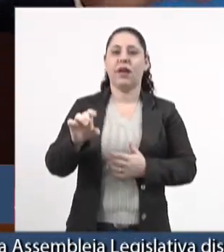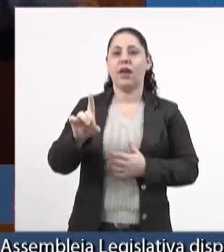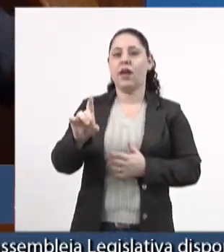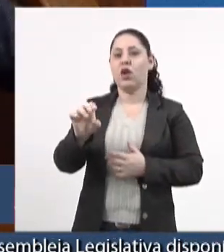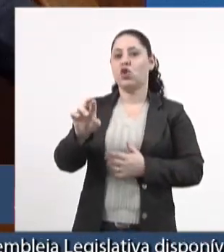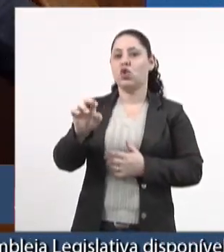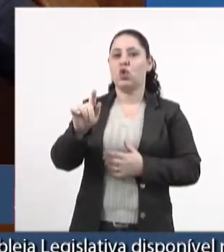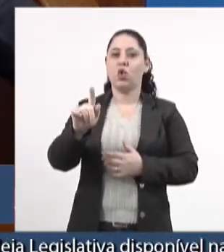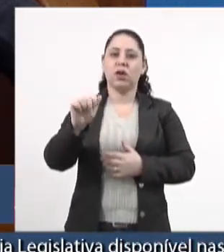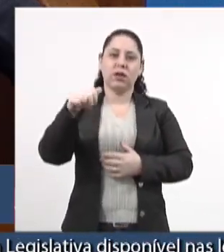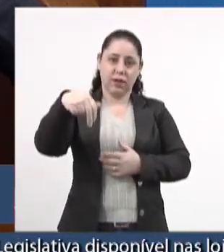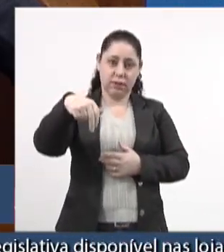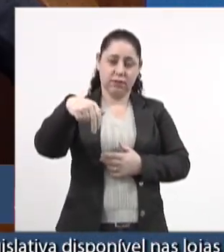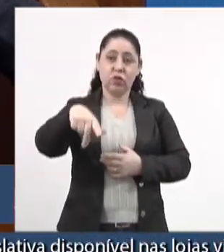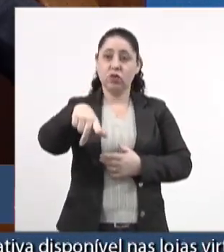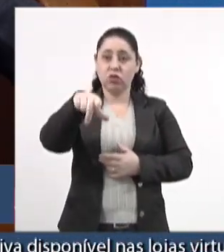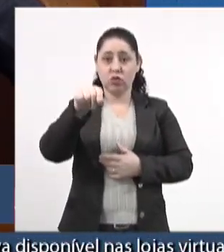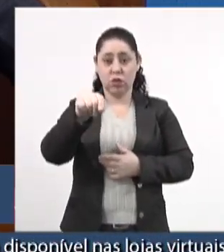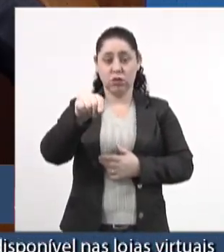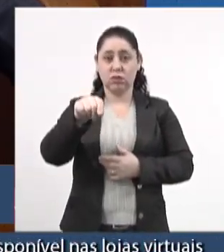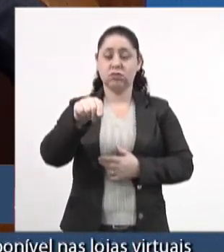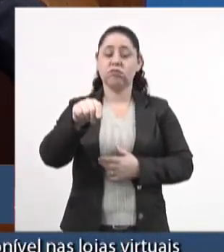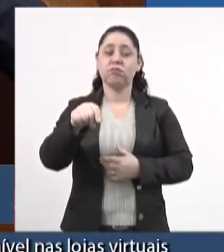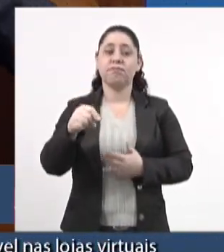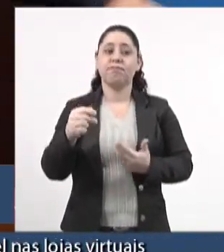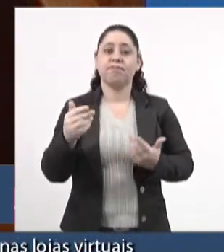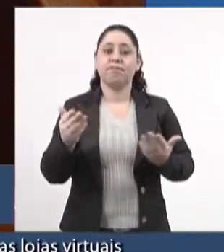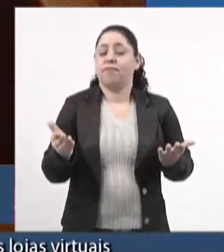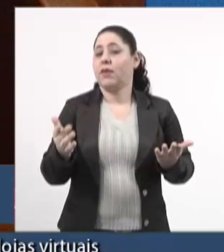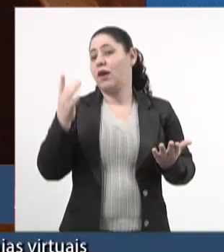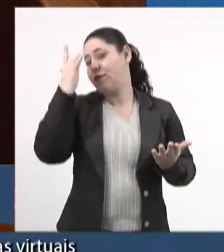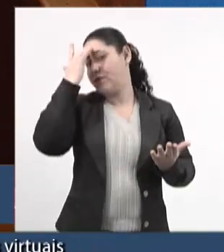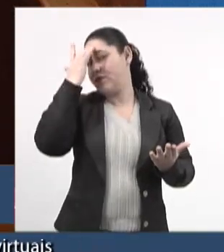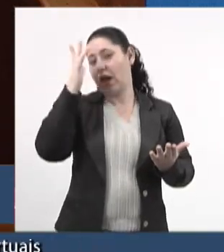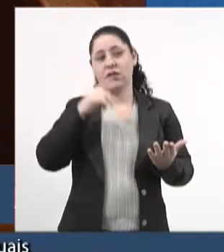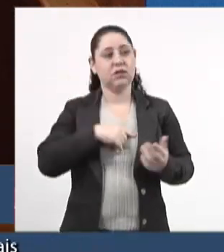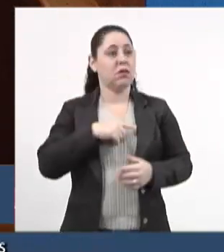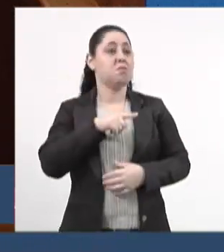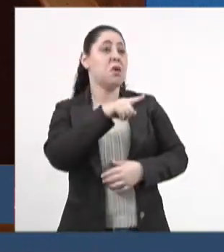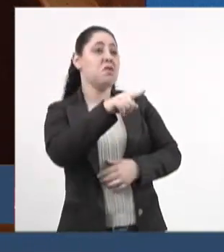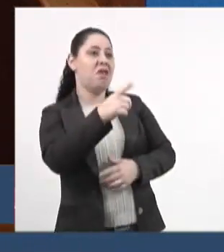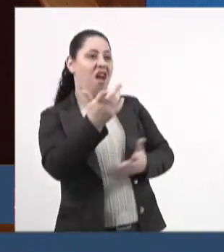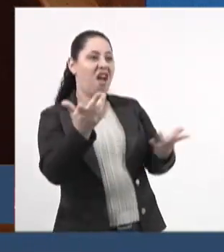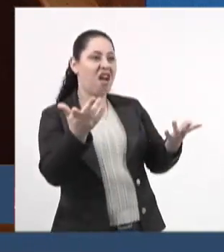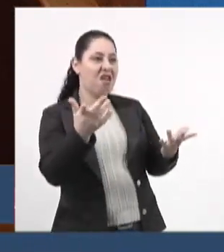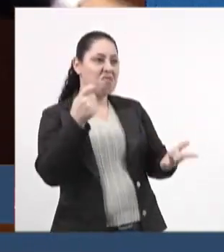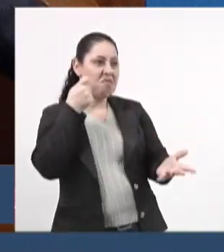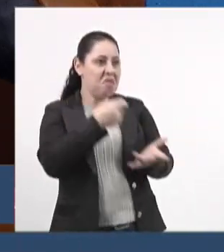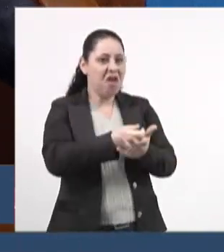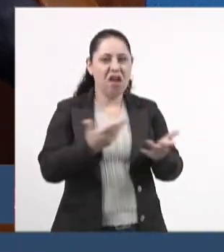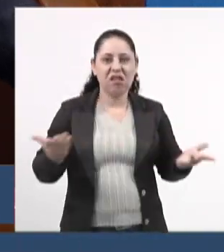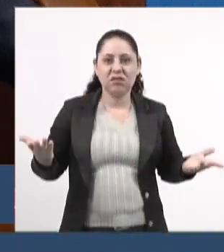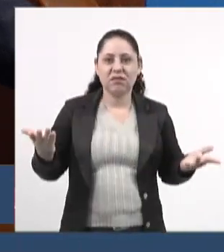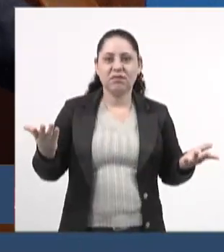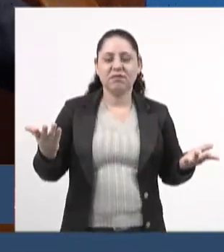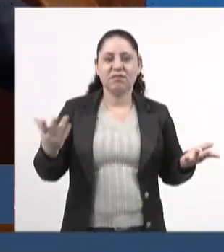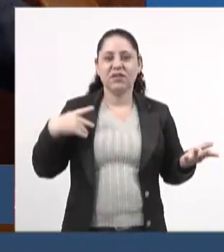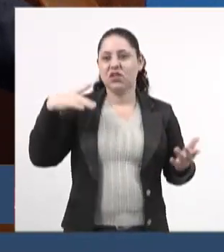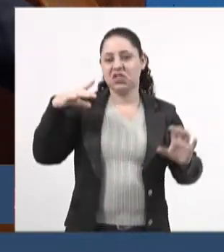também foi eleito. Então, assim, é muito fácil apontar, é um ditador, né,